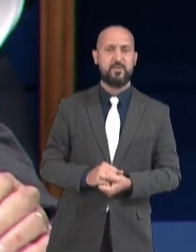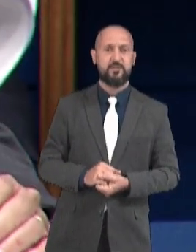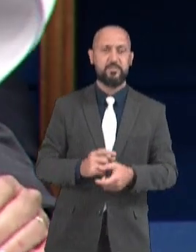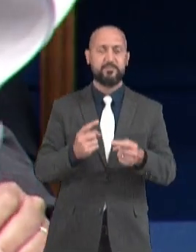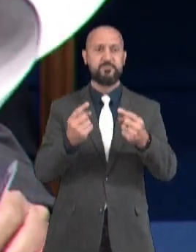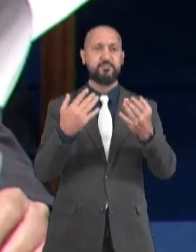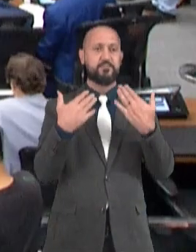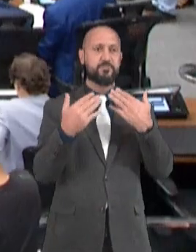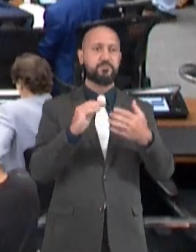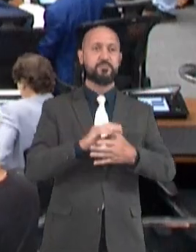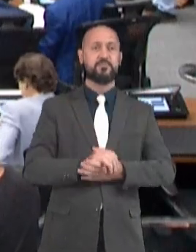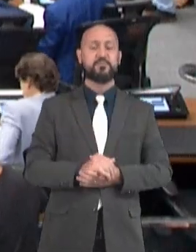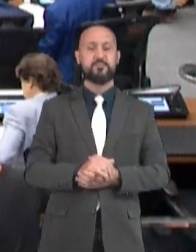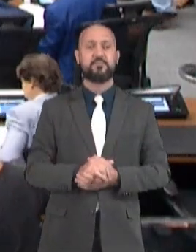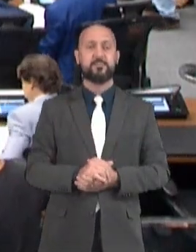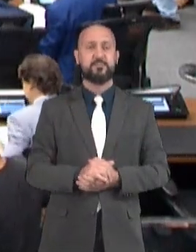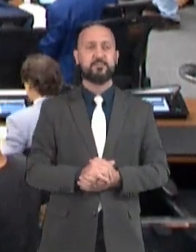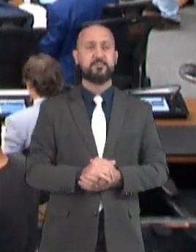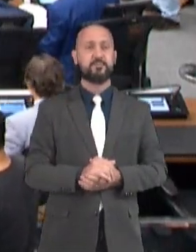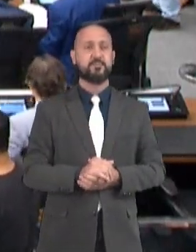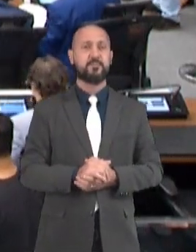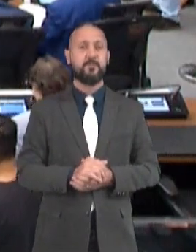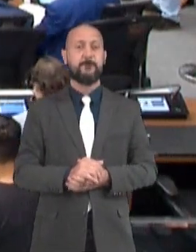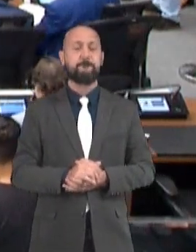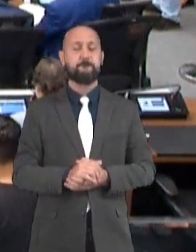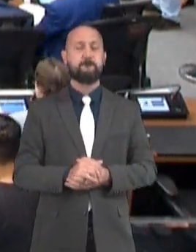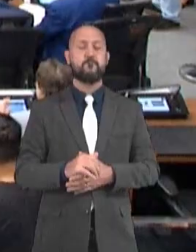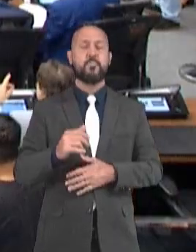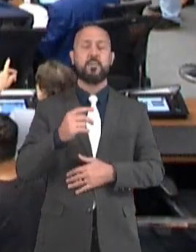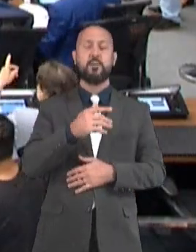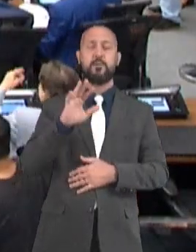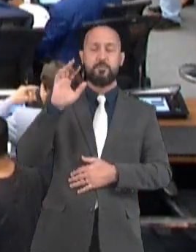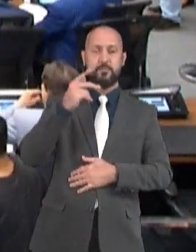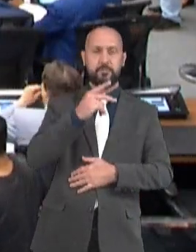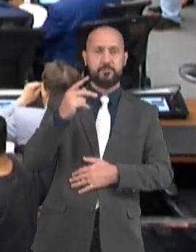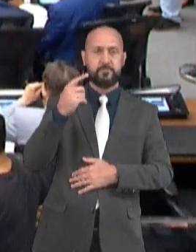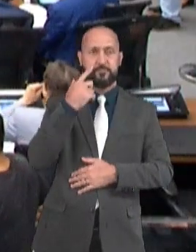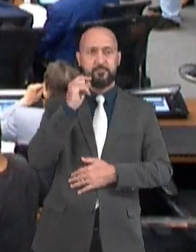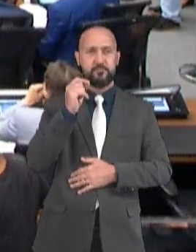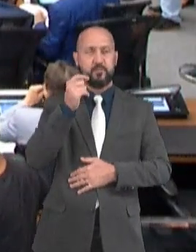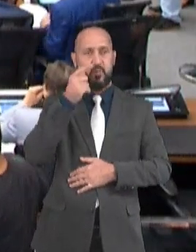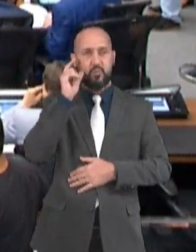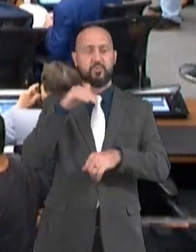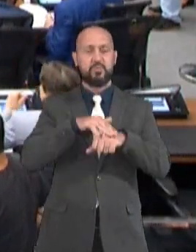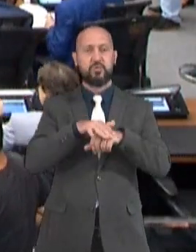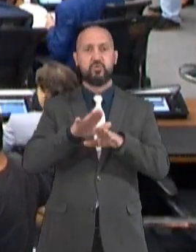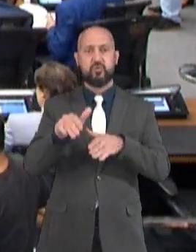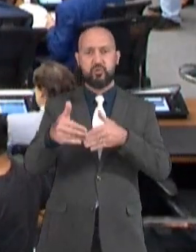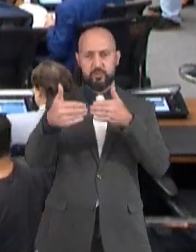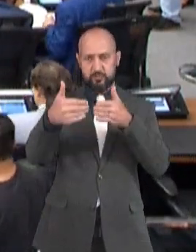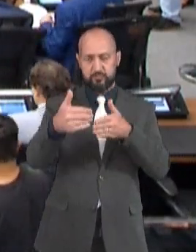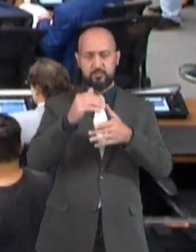discutir, deputado Paulo Duarte, autor. Senhor presidente, até Vossa Excelência ontem conversou comigo,